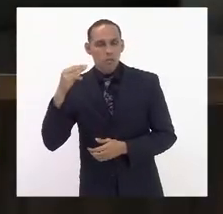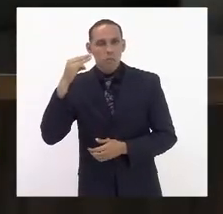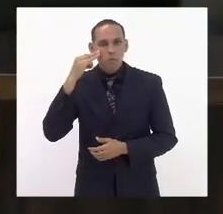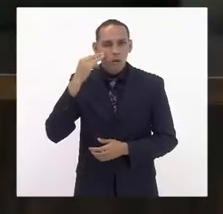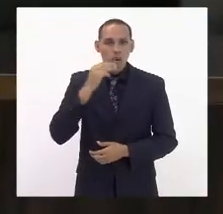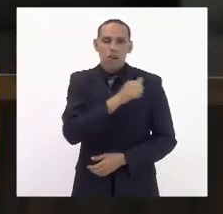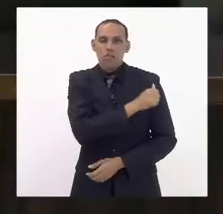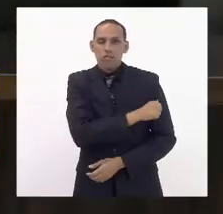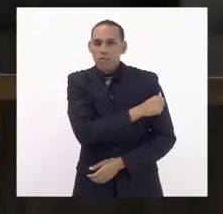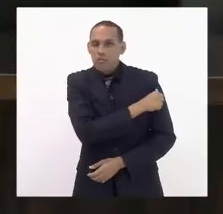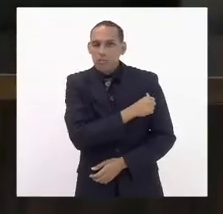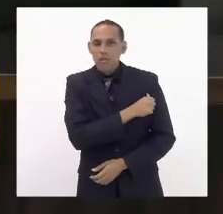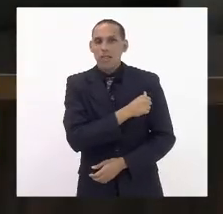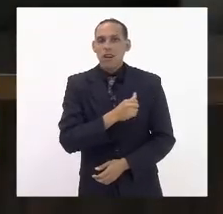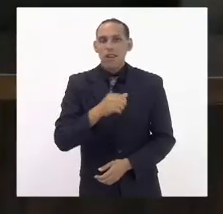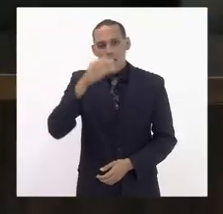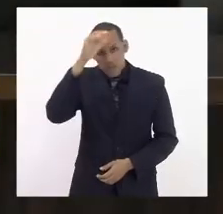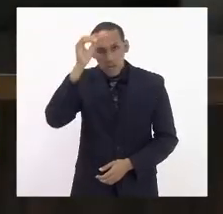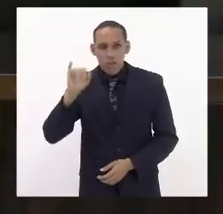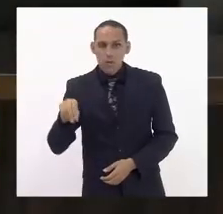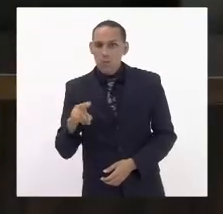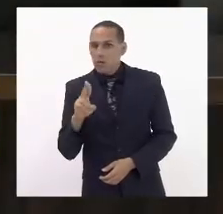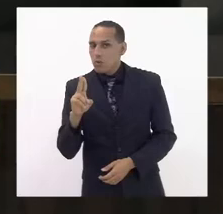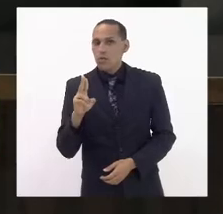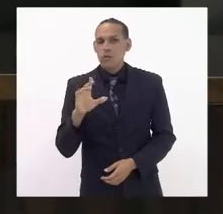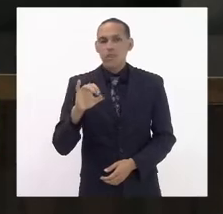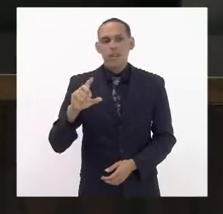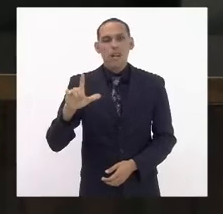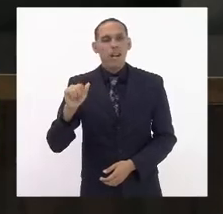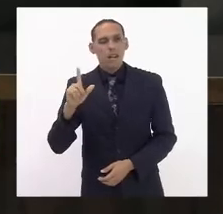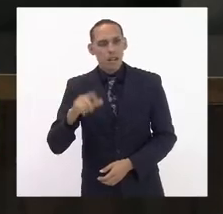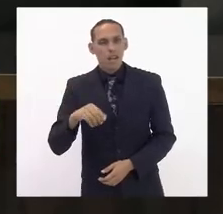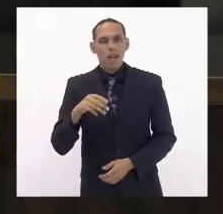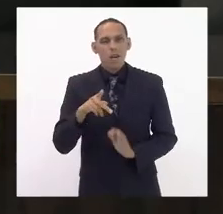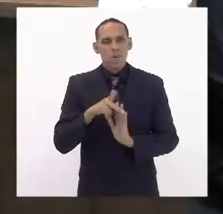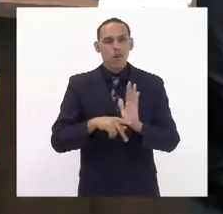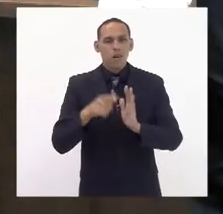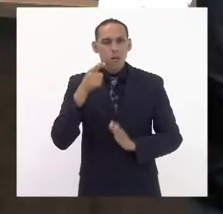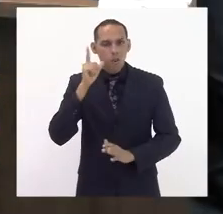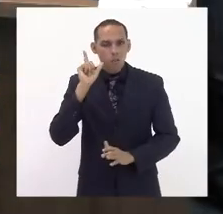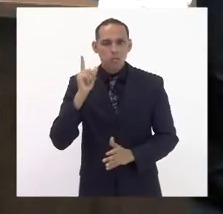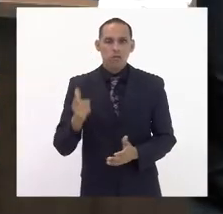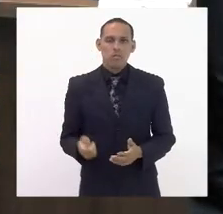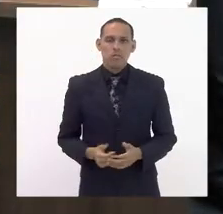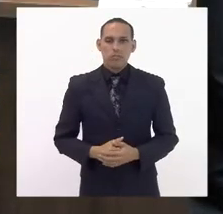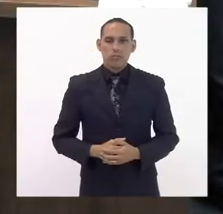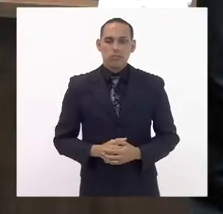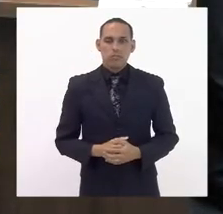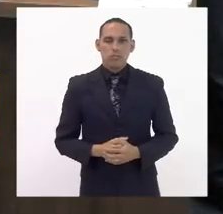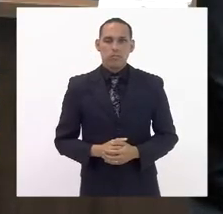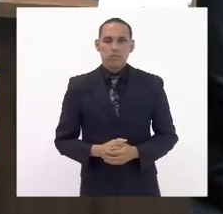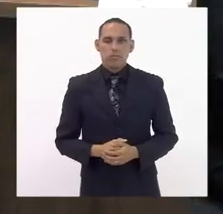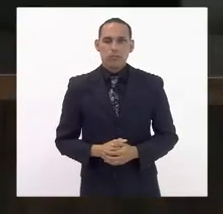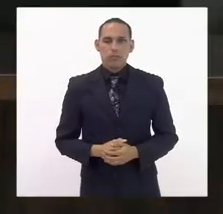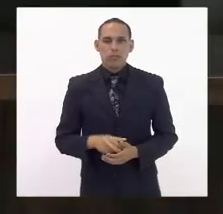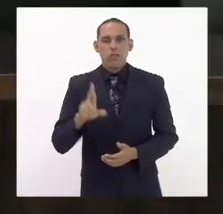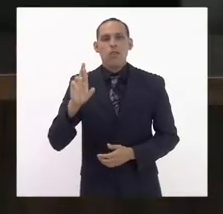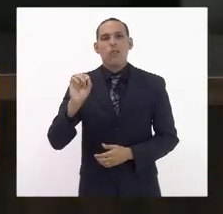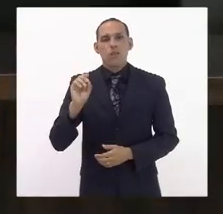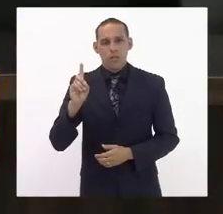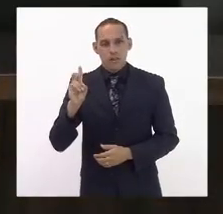enfermeira, tia Ju, Célia, o projeto de ontem. De ontem foi... Rodrigo